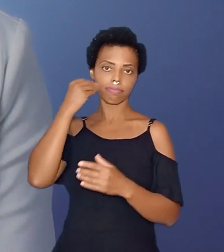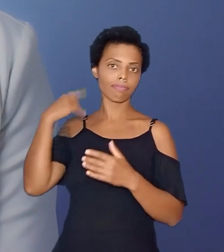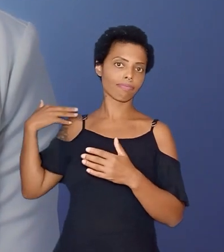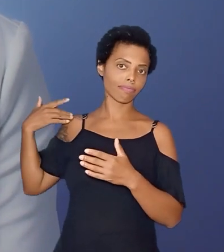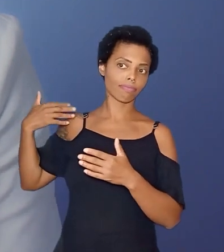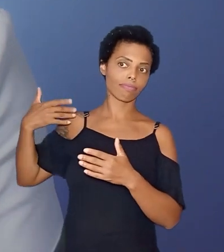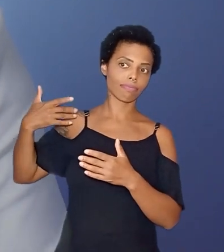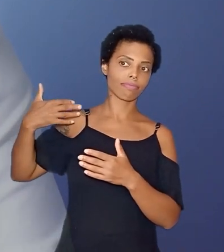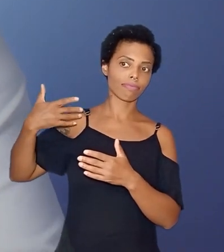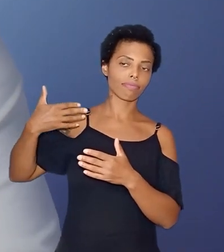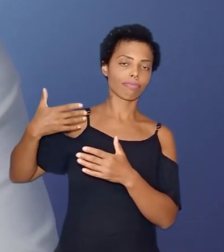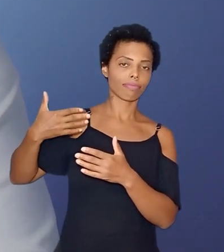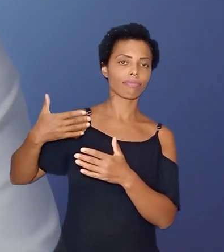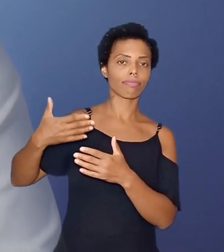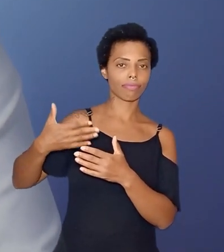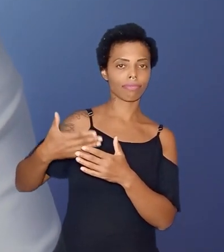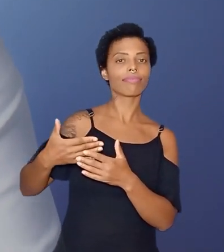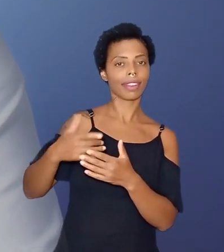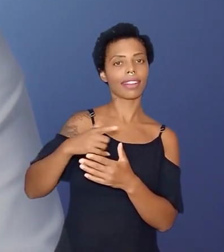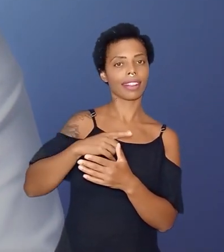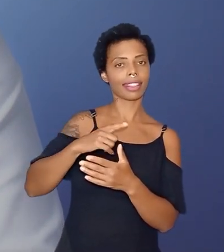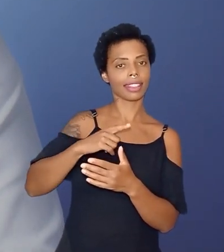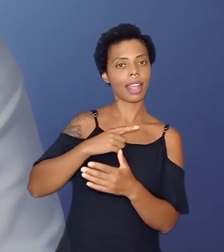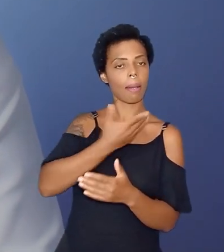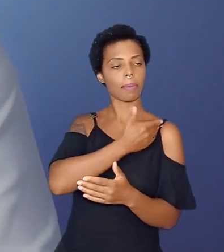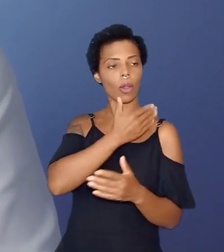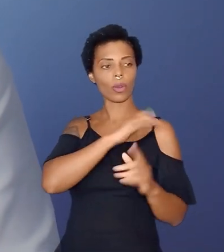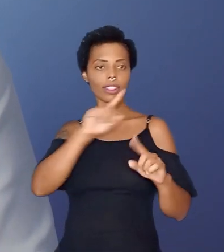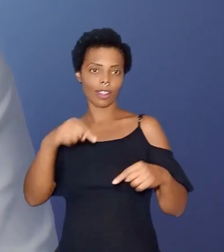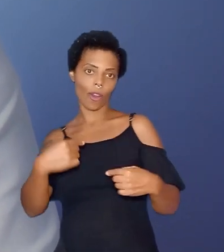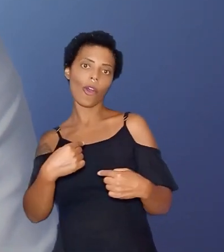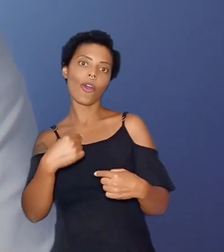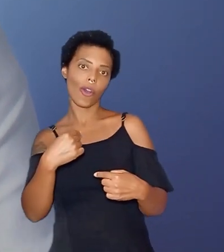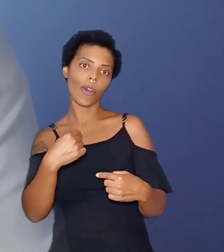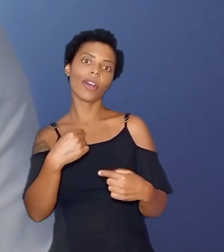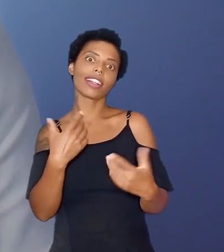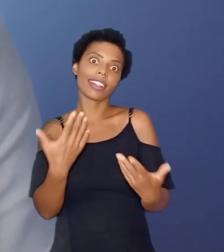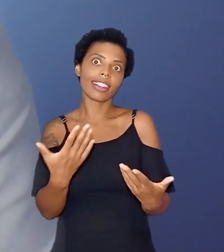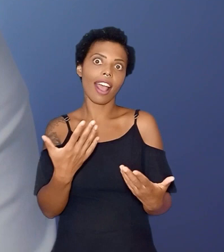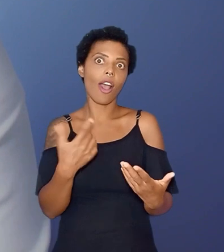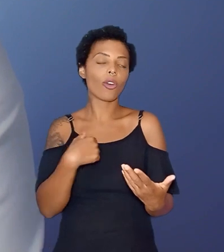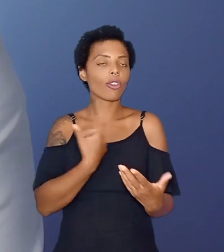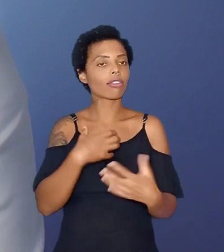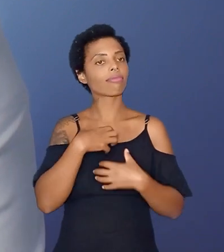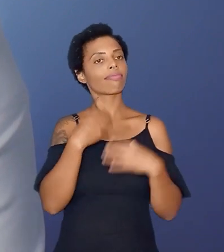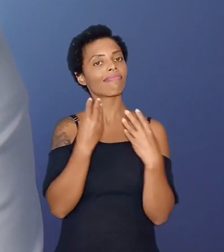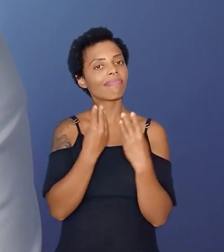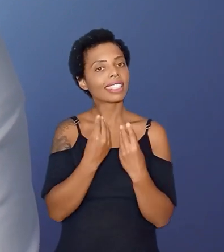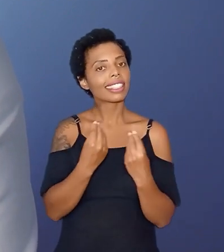tem uma trajetória, que também teve um pouquinho dessa questão do preconceito e tal, é claro que a